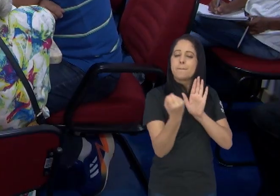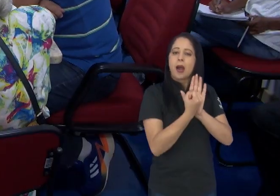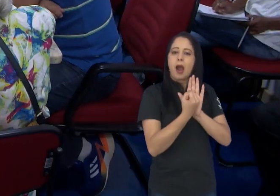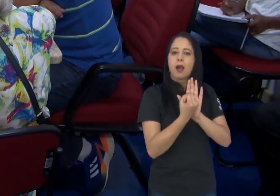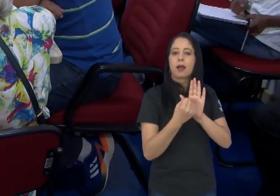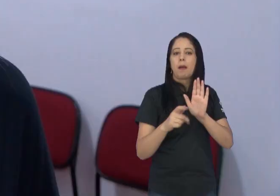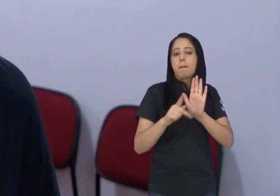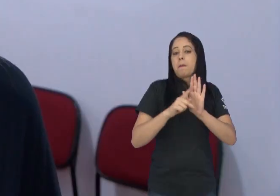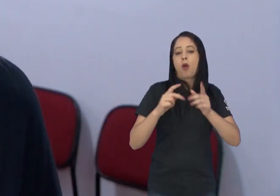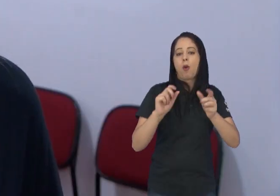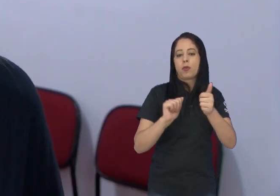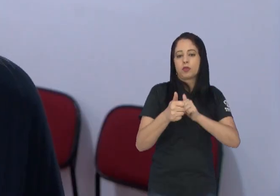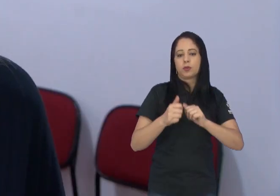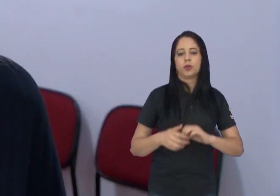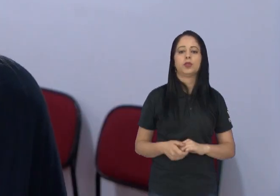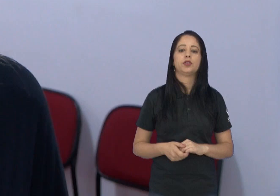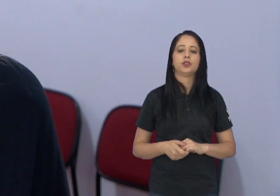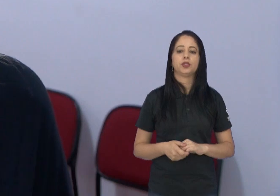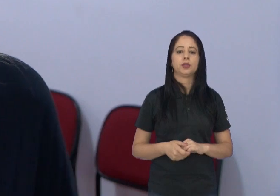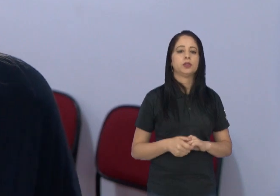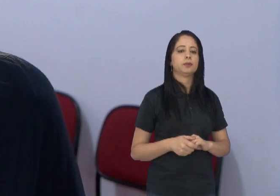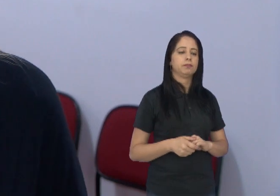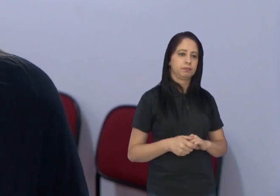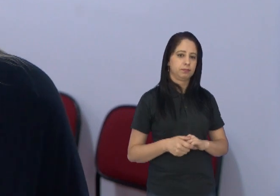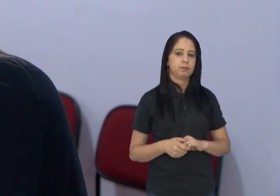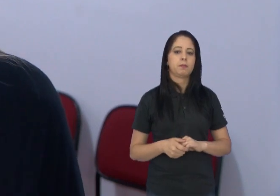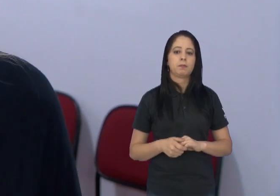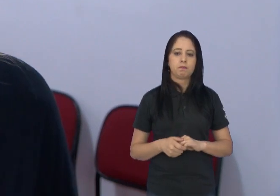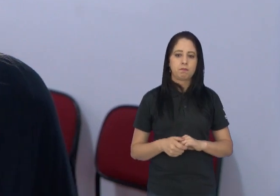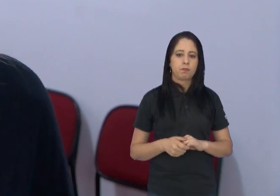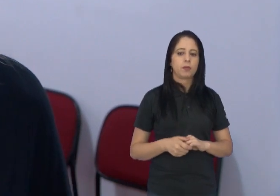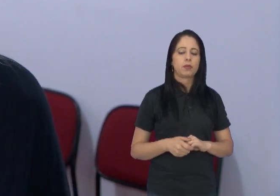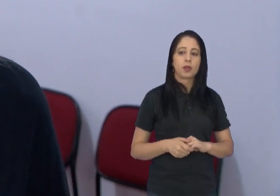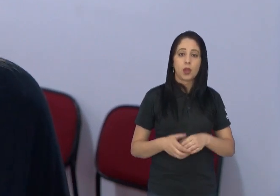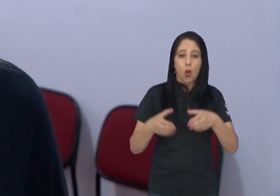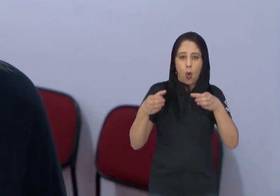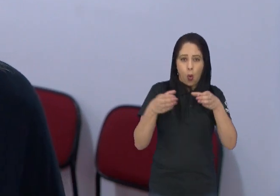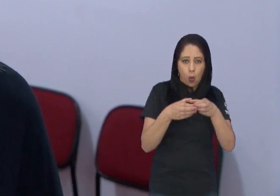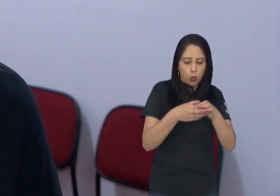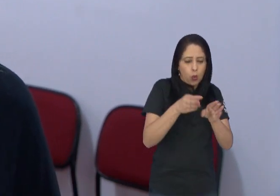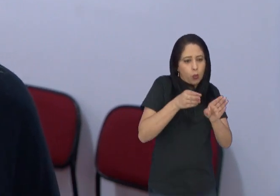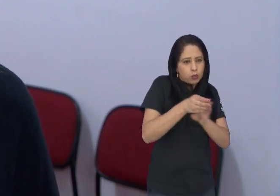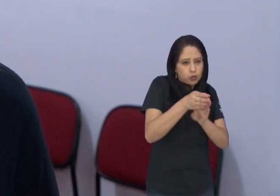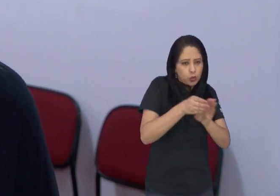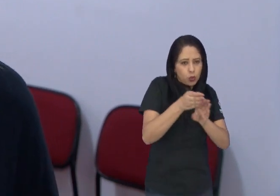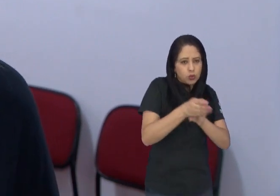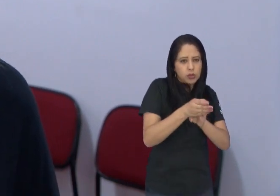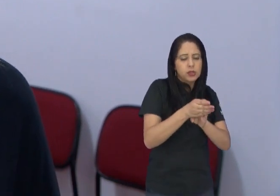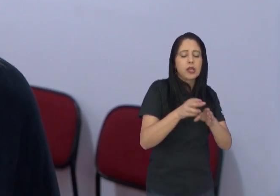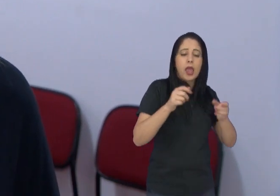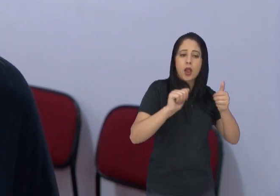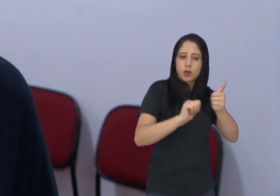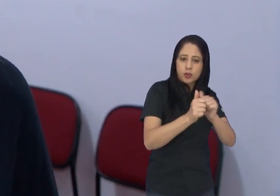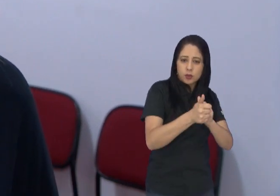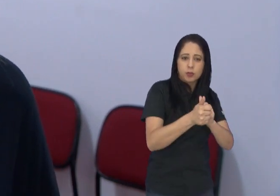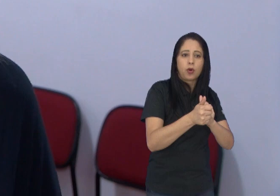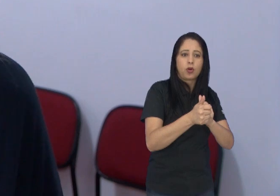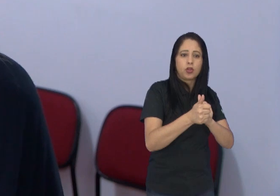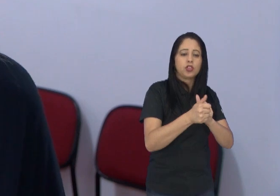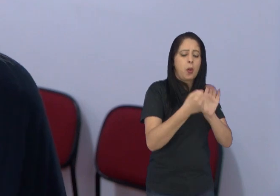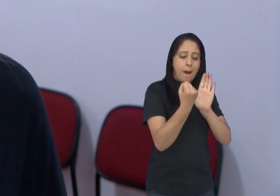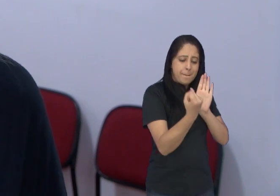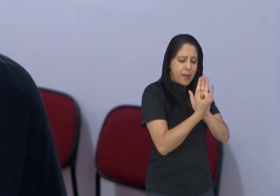São José. Esse legado que eu acho que esse grupo do Conselho Municipal de Esporte ele